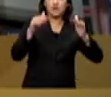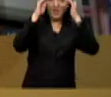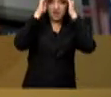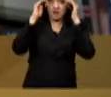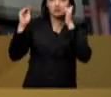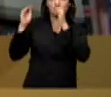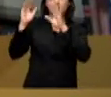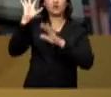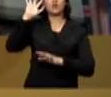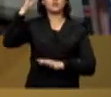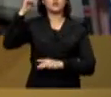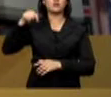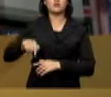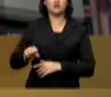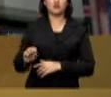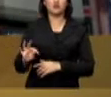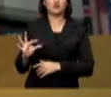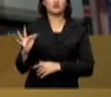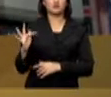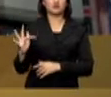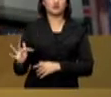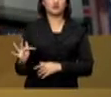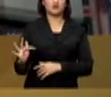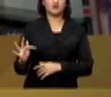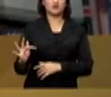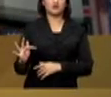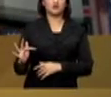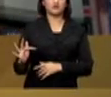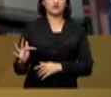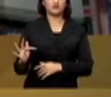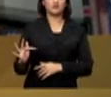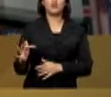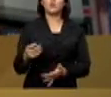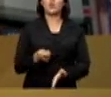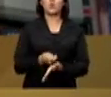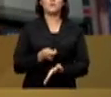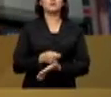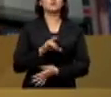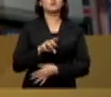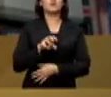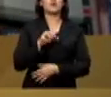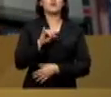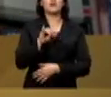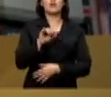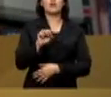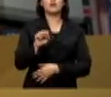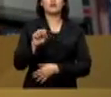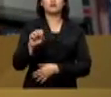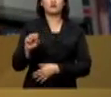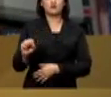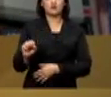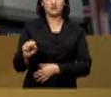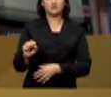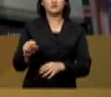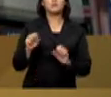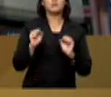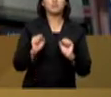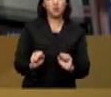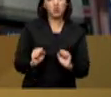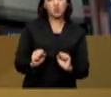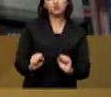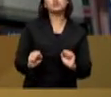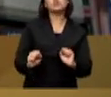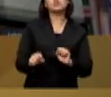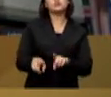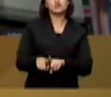da corte, incidência apenas do ISS, com possibilidade de repetição do